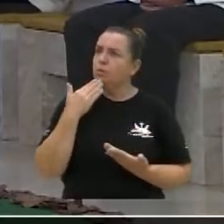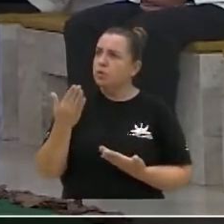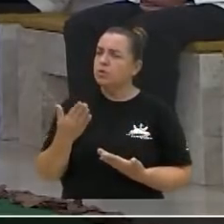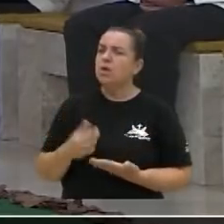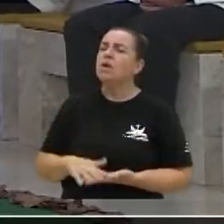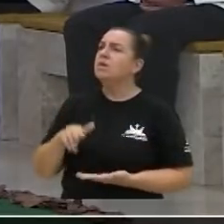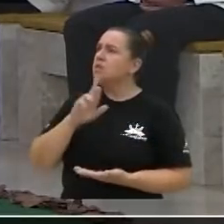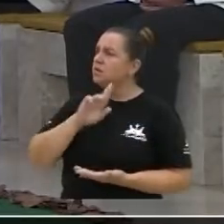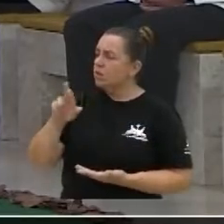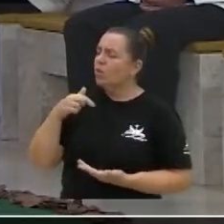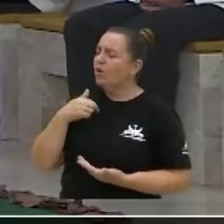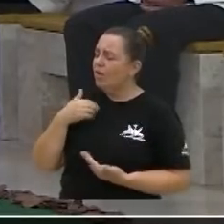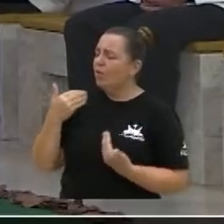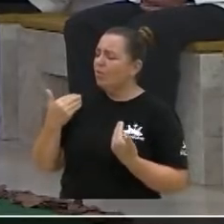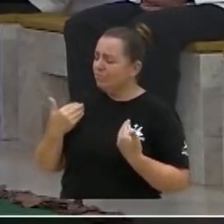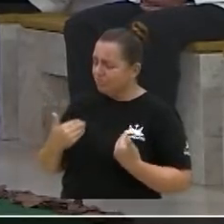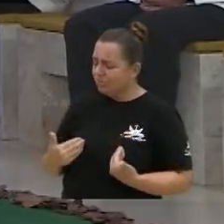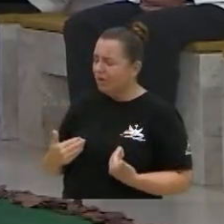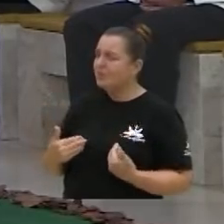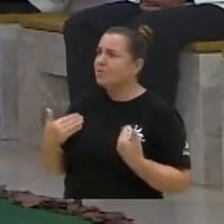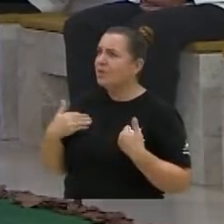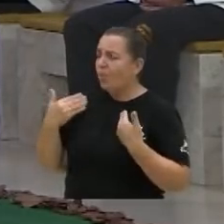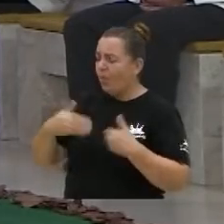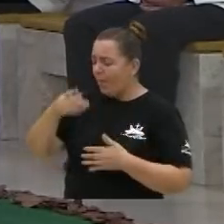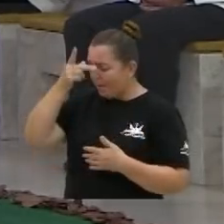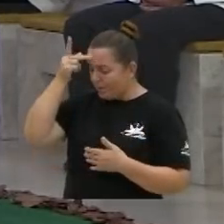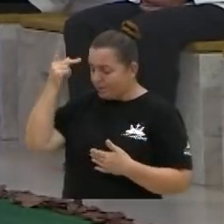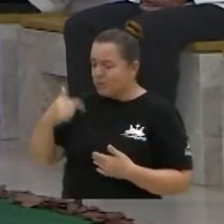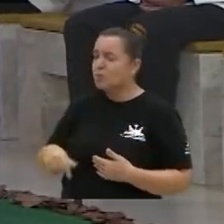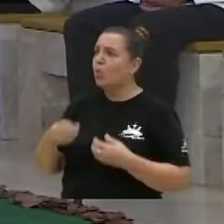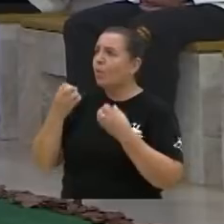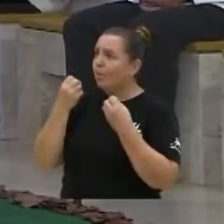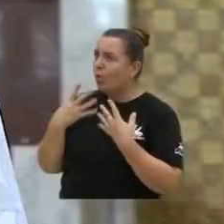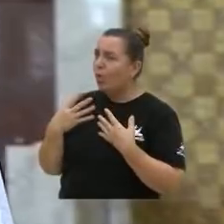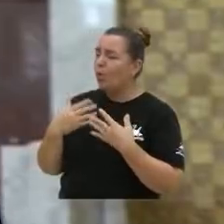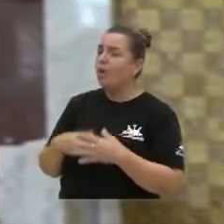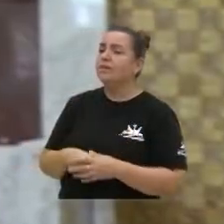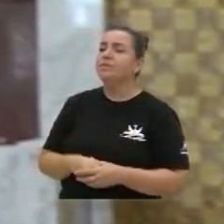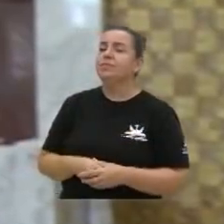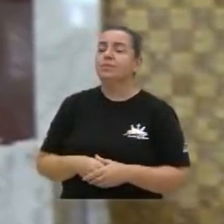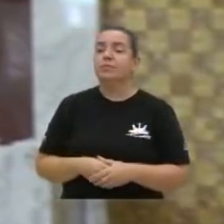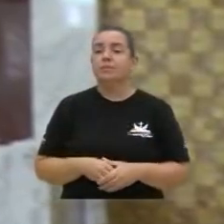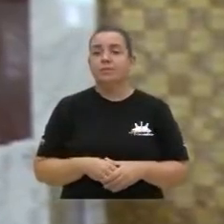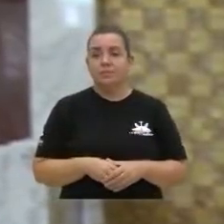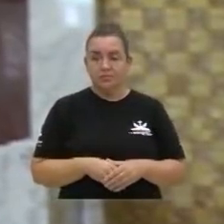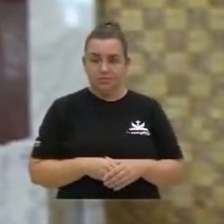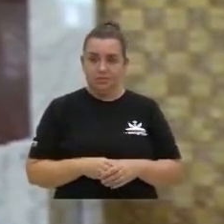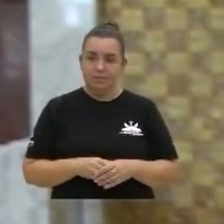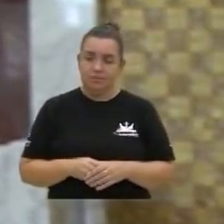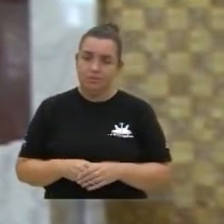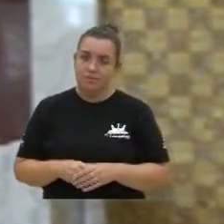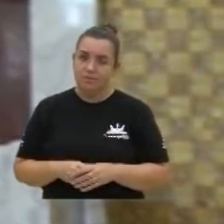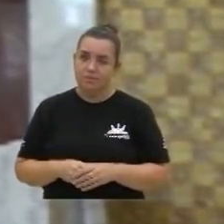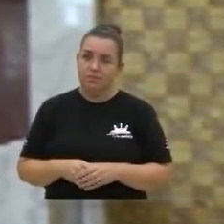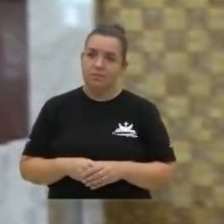seja um padre. Você pedir que eu seja um homem, que eu seja uma mulher boa,